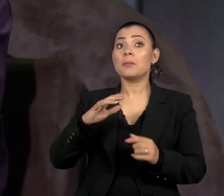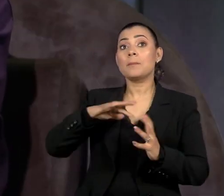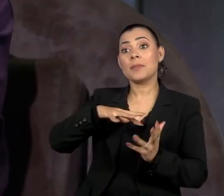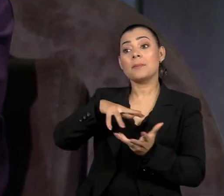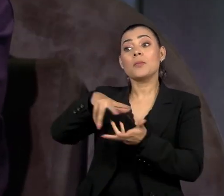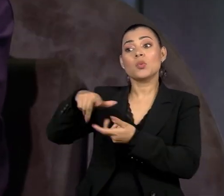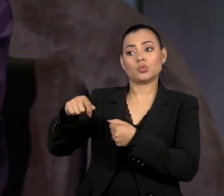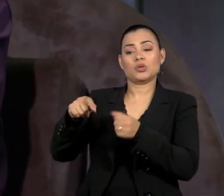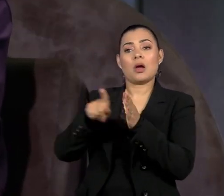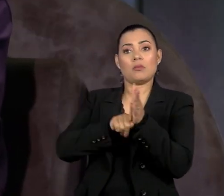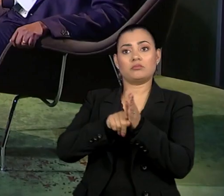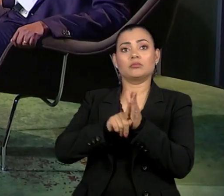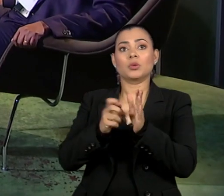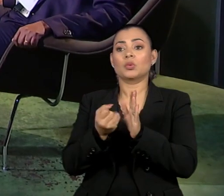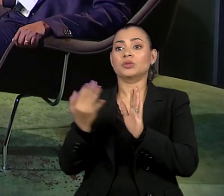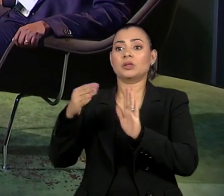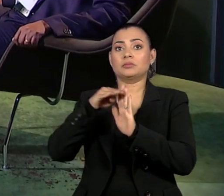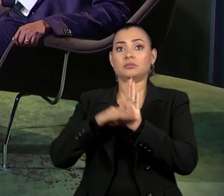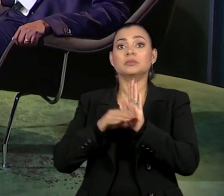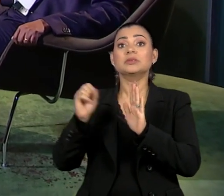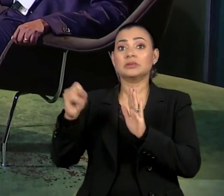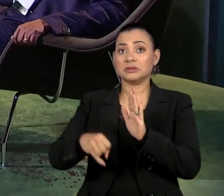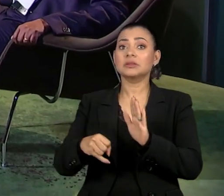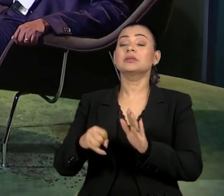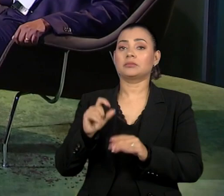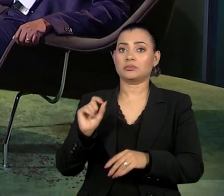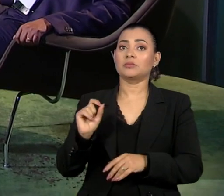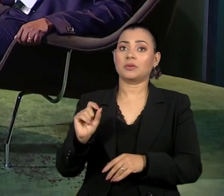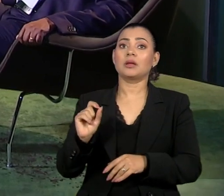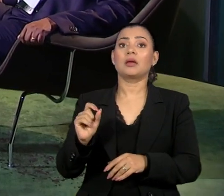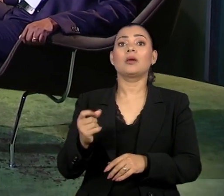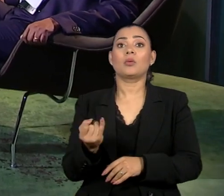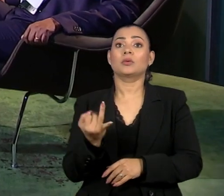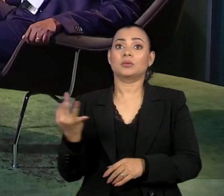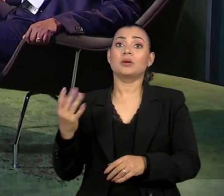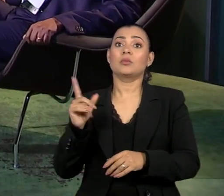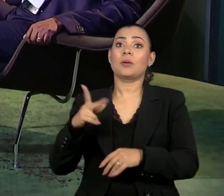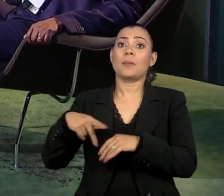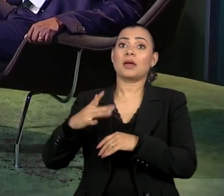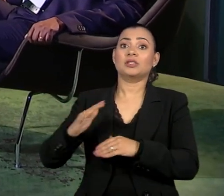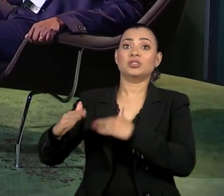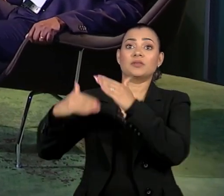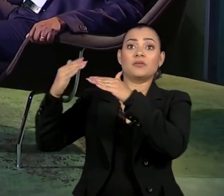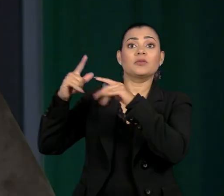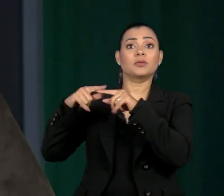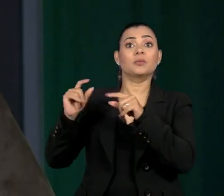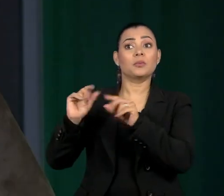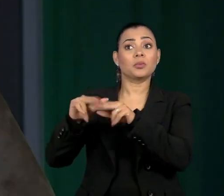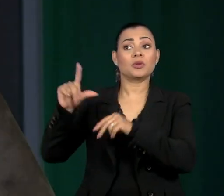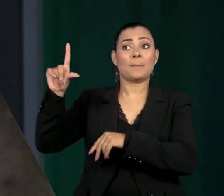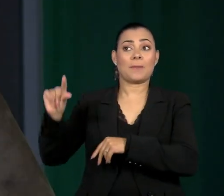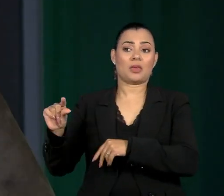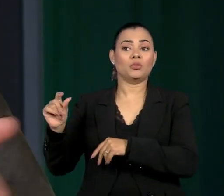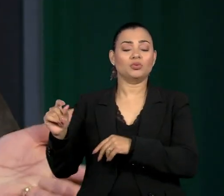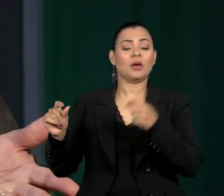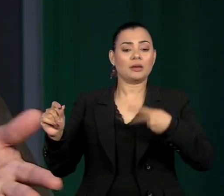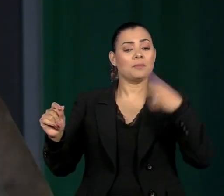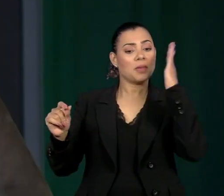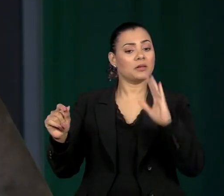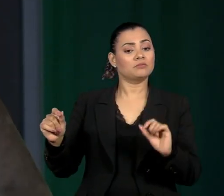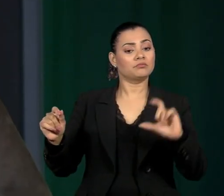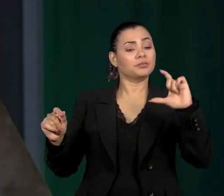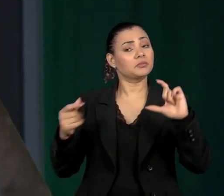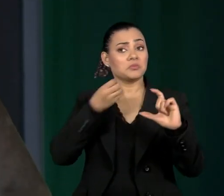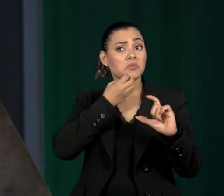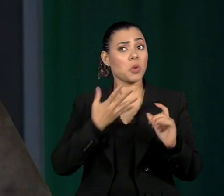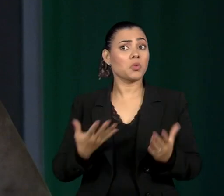o Brasil tem menos médico para cada 1.000 habitantes do que a média dos países desenvolvidos. É o número mais inferior. Marçal, nós